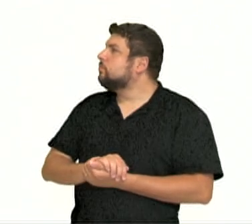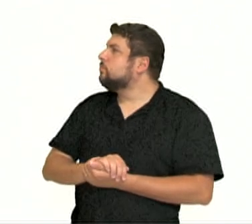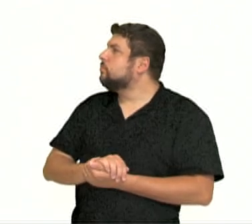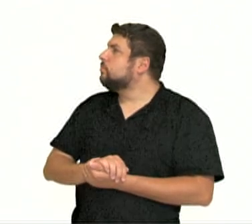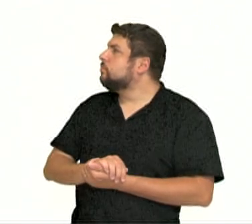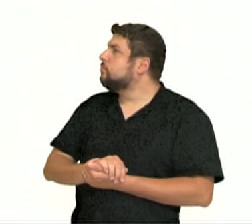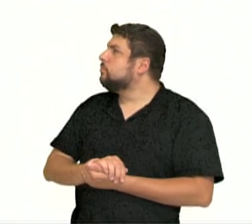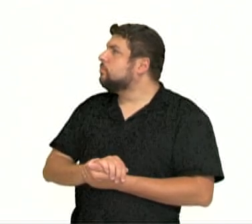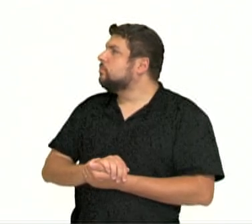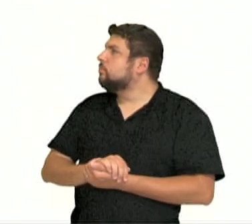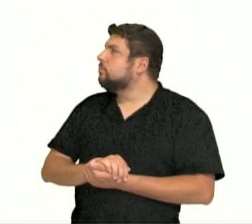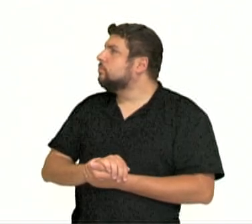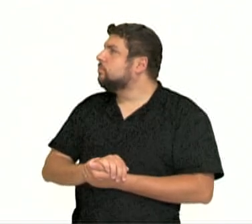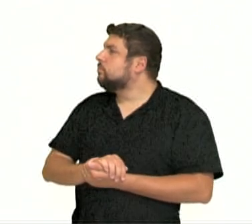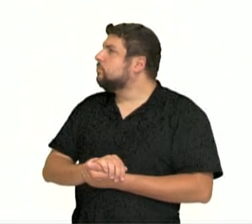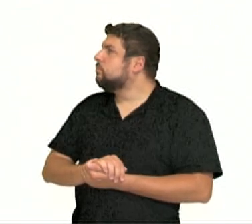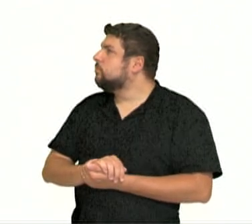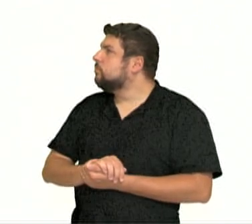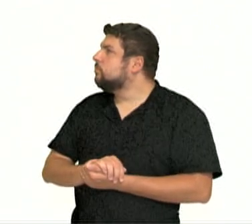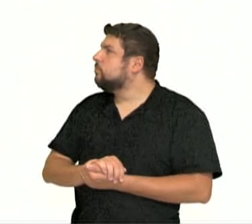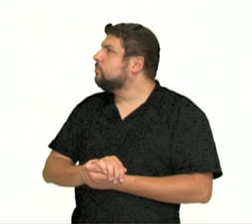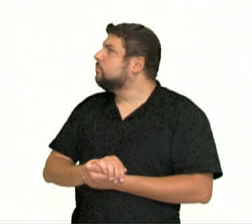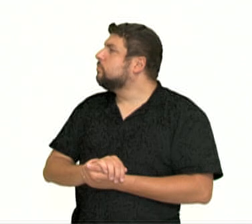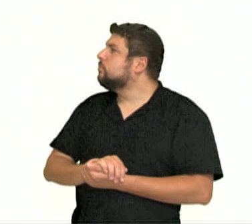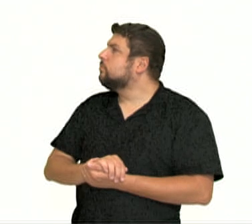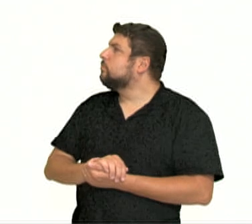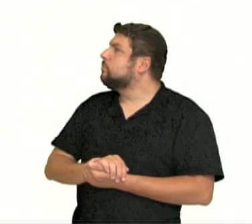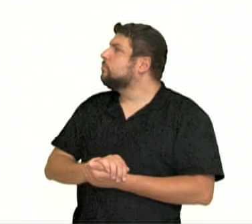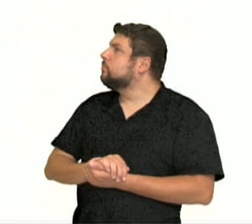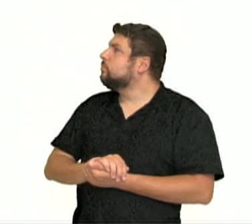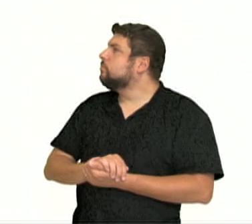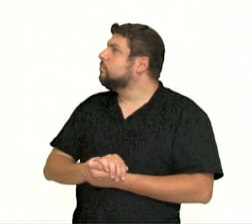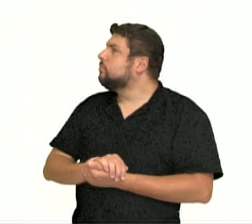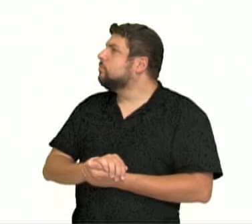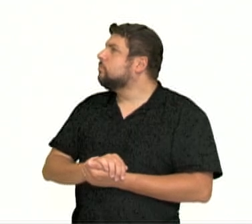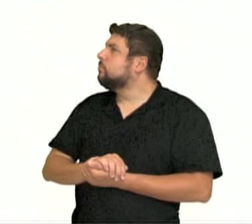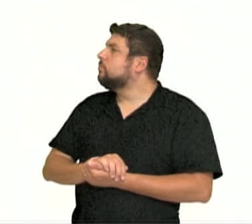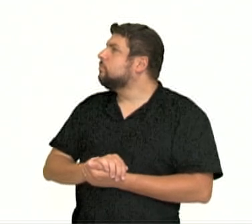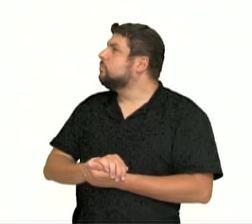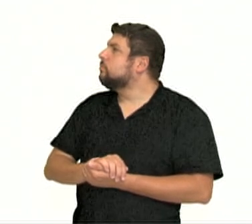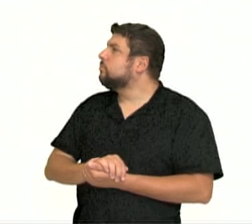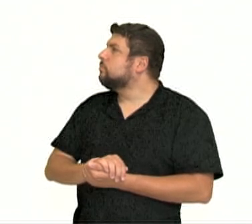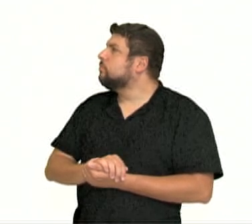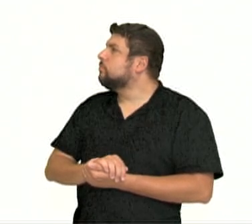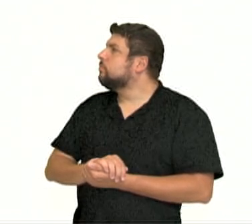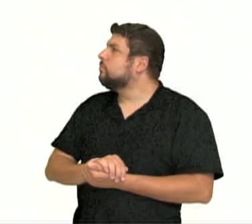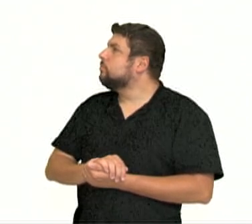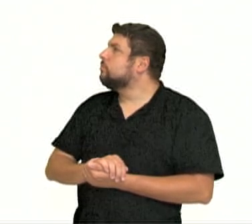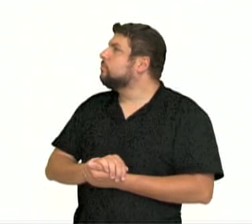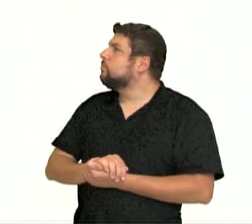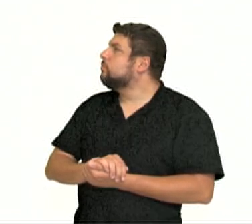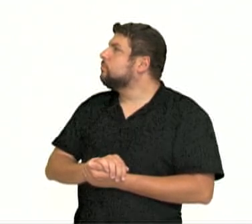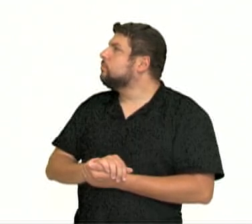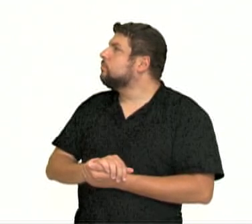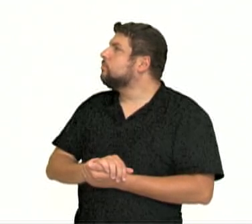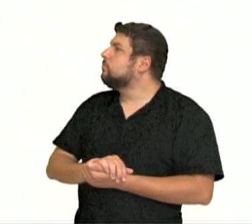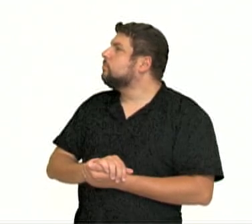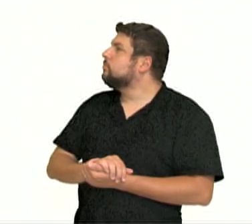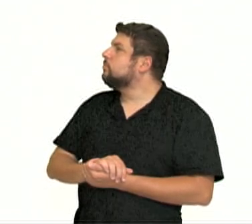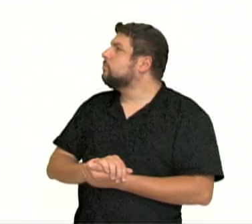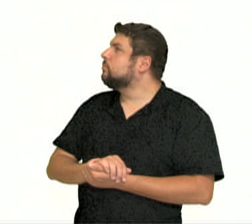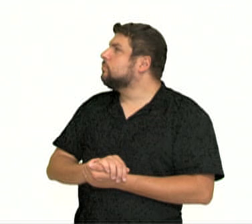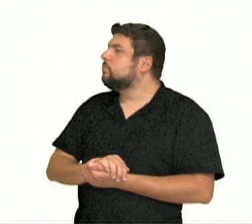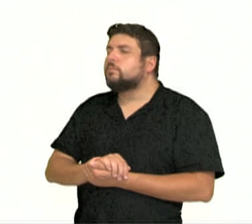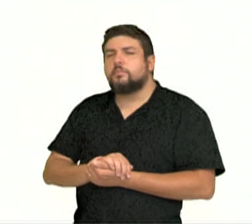chaqueta, roupas e acessórios, coleta, rabo de cavalo, tranças, trança, barba e